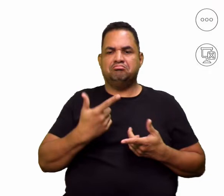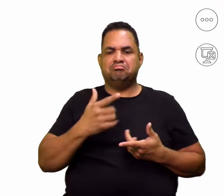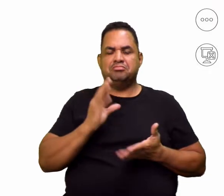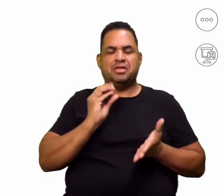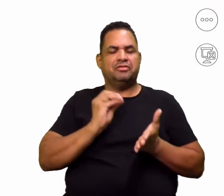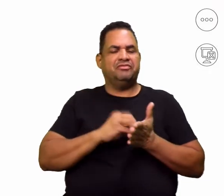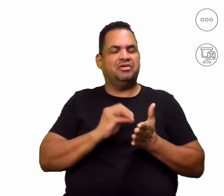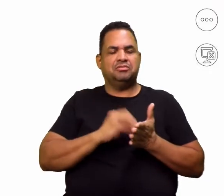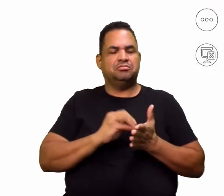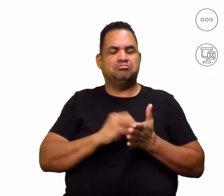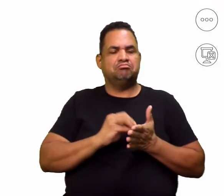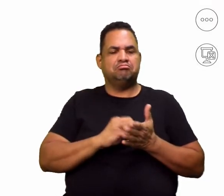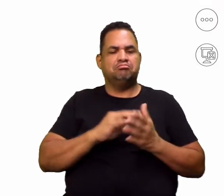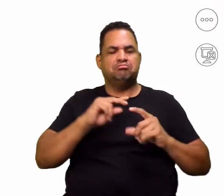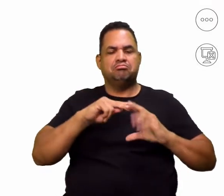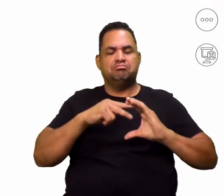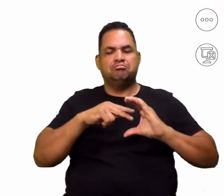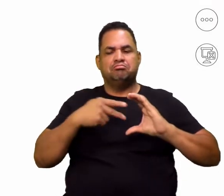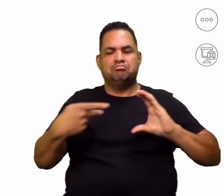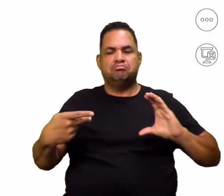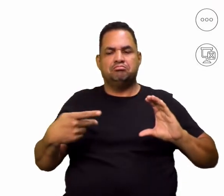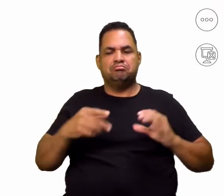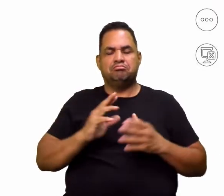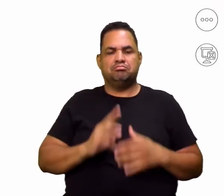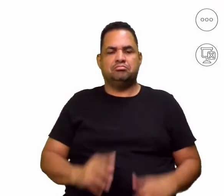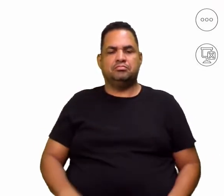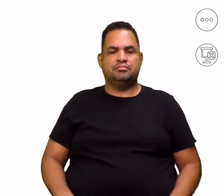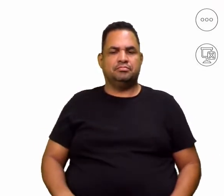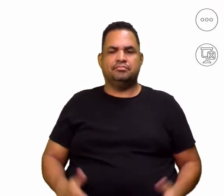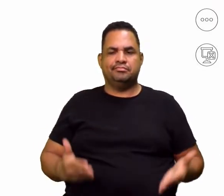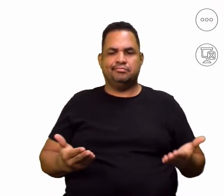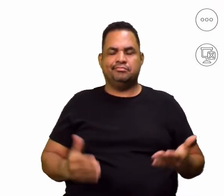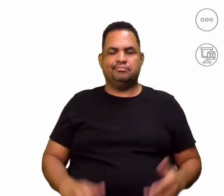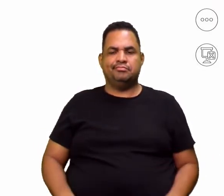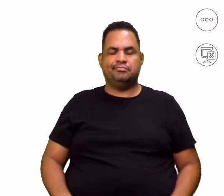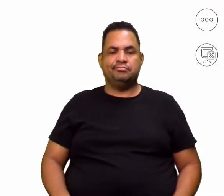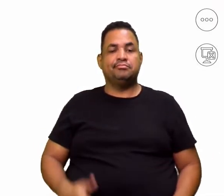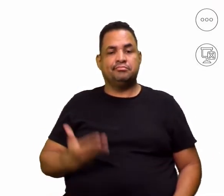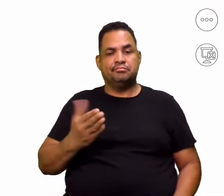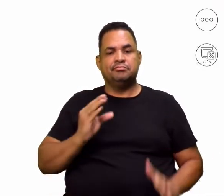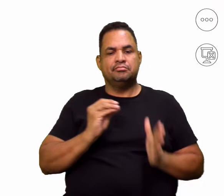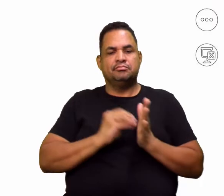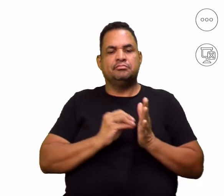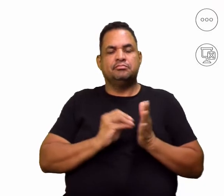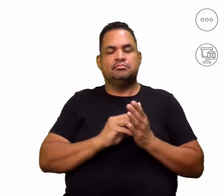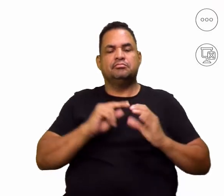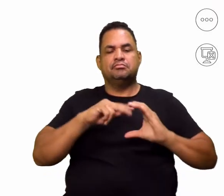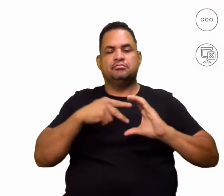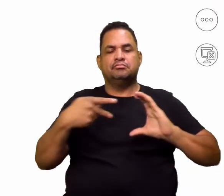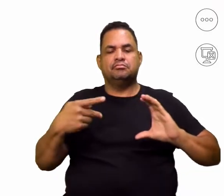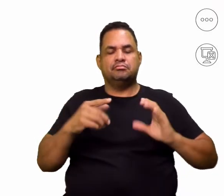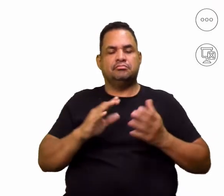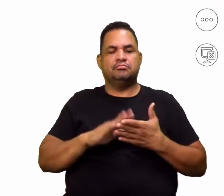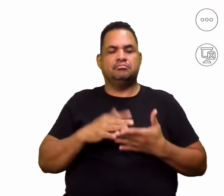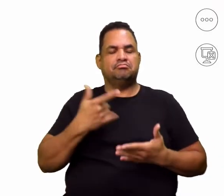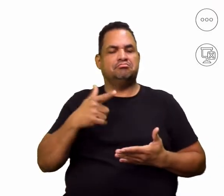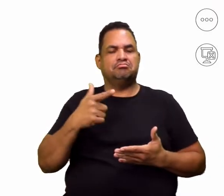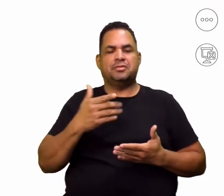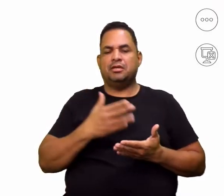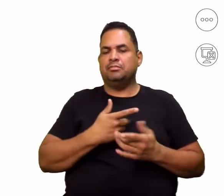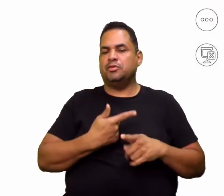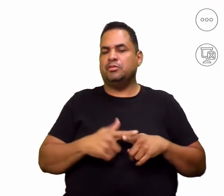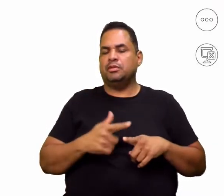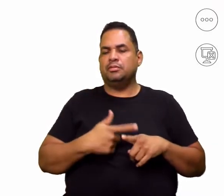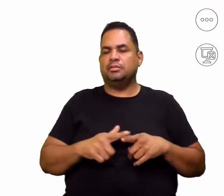um cromossomo. É sempre o parzinho, mas nesse caso vai ter essa ausência desse cromossomo que no sistema